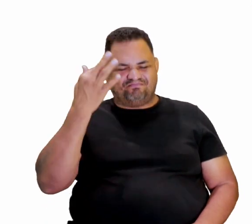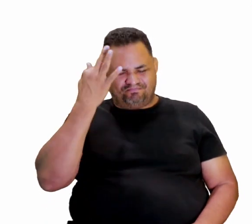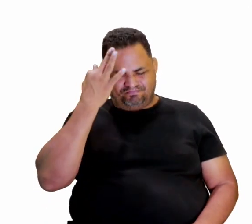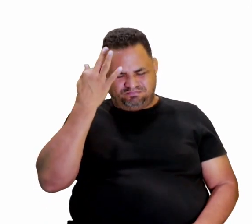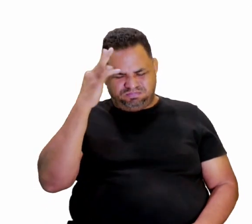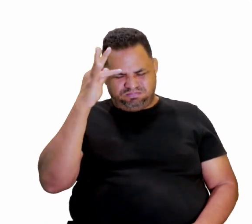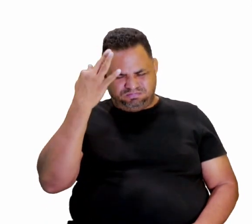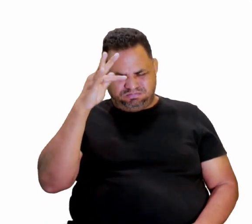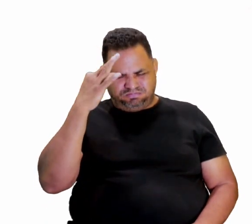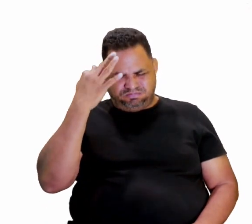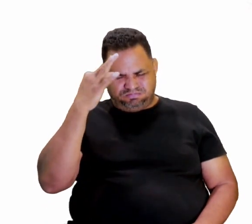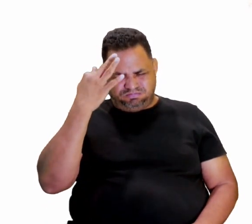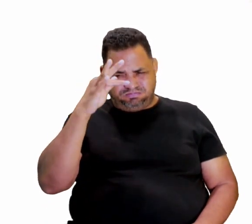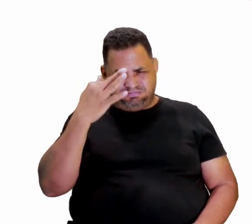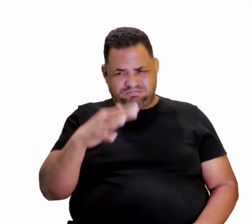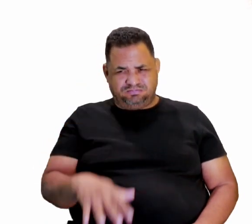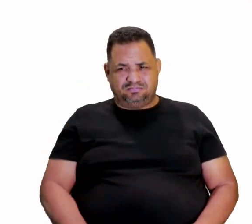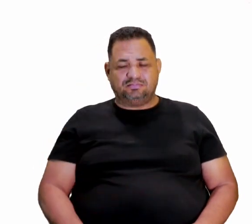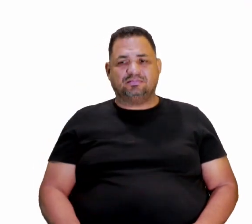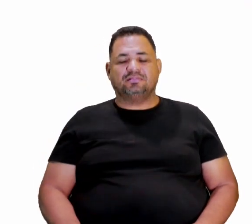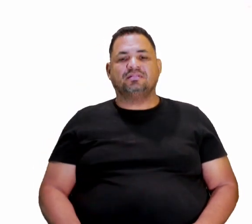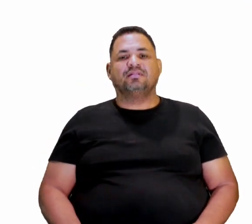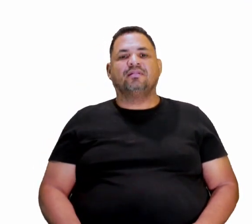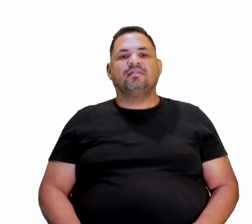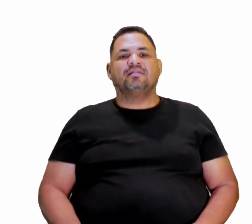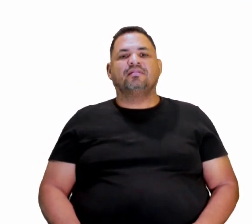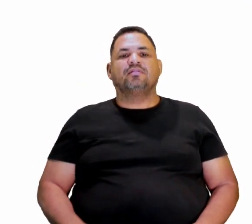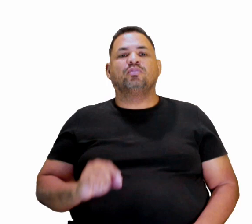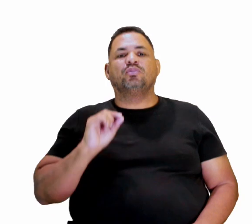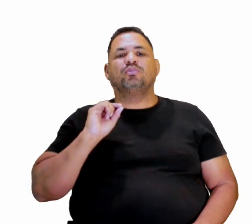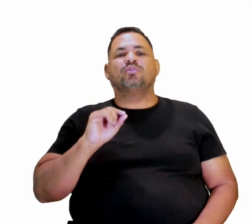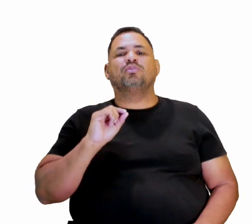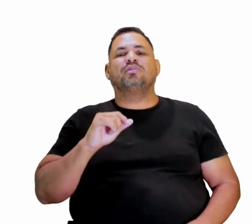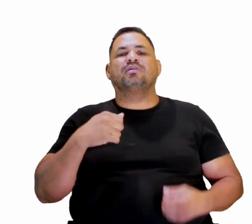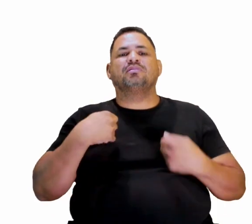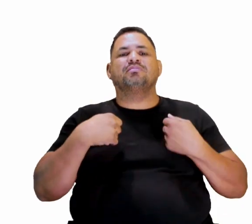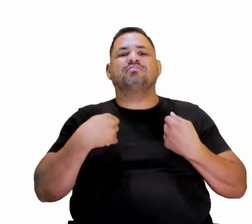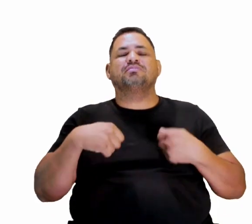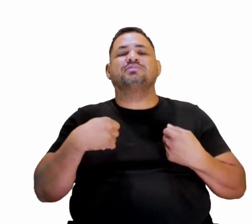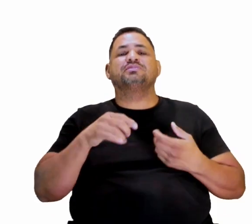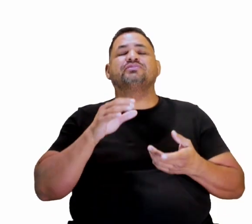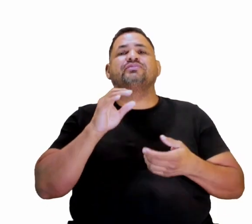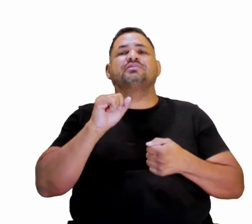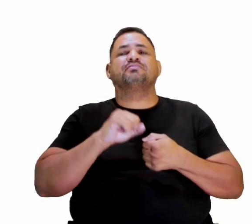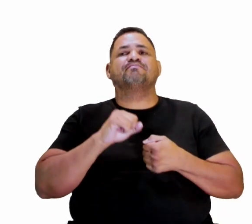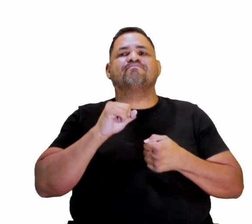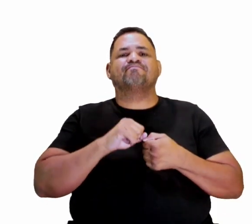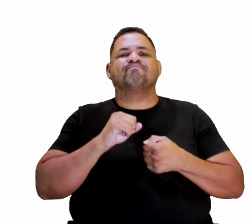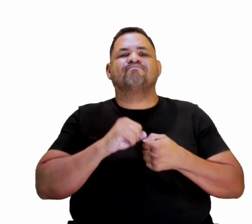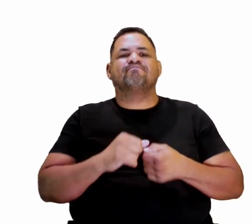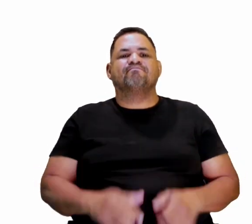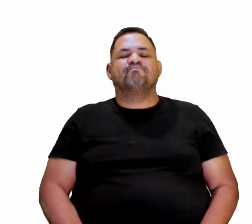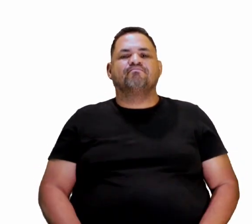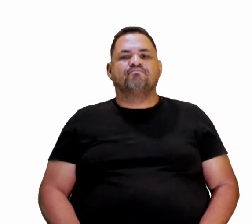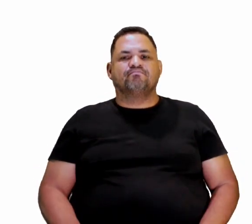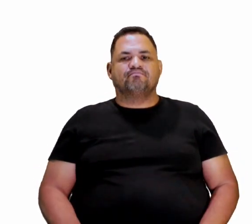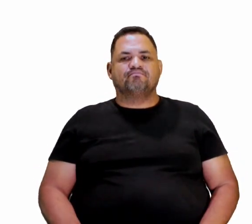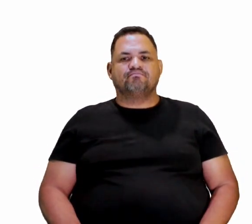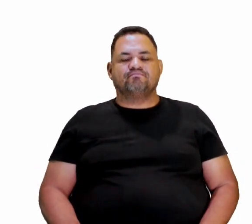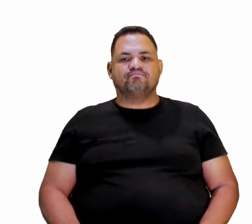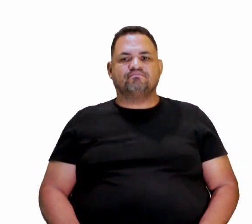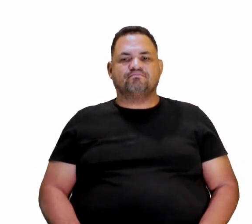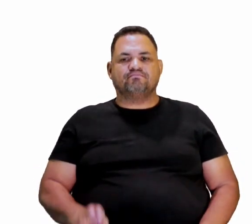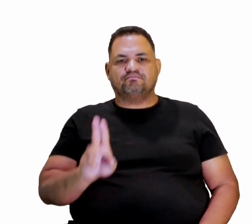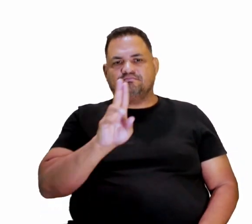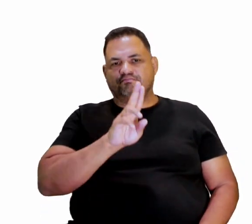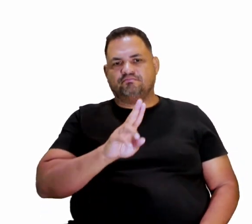cabeça terrível. What should I do? O que eu devo fazer? Então a gente viu que o should, ele também é